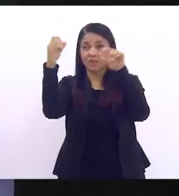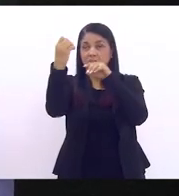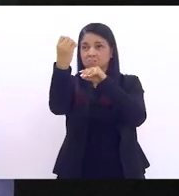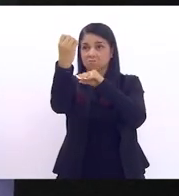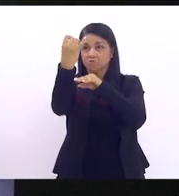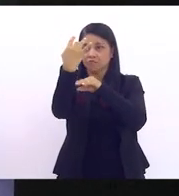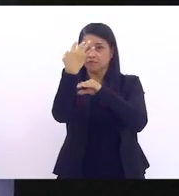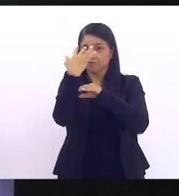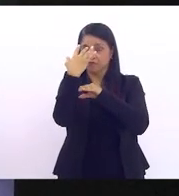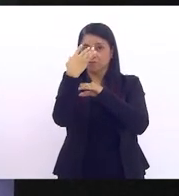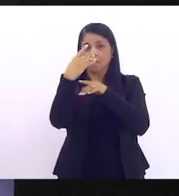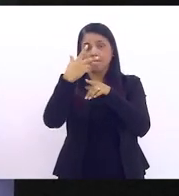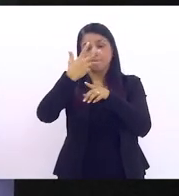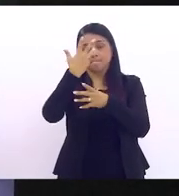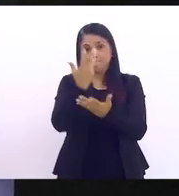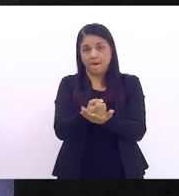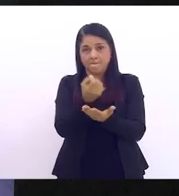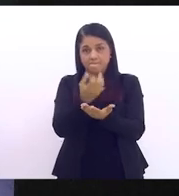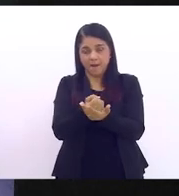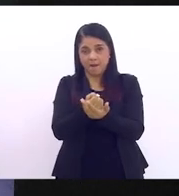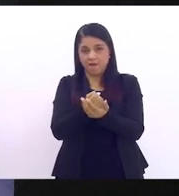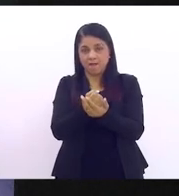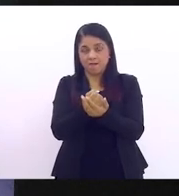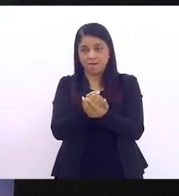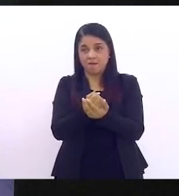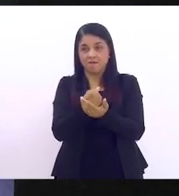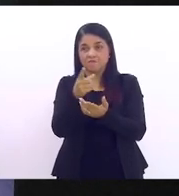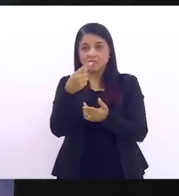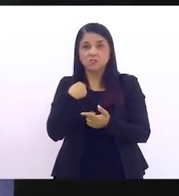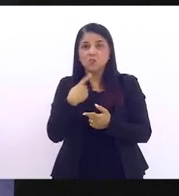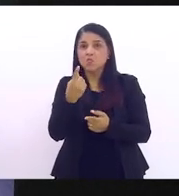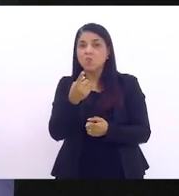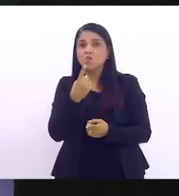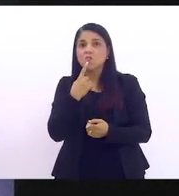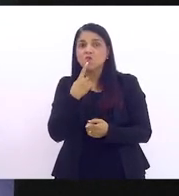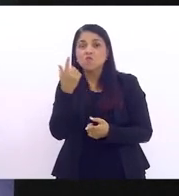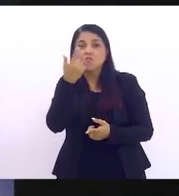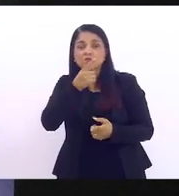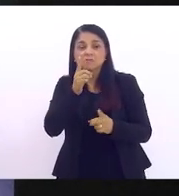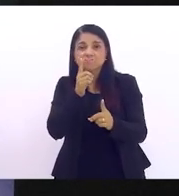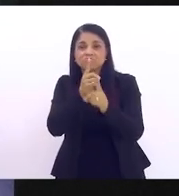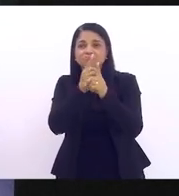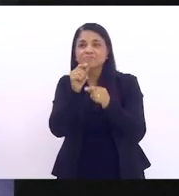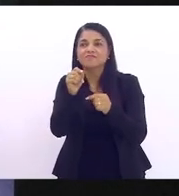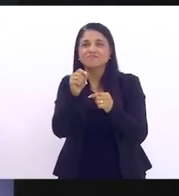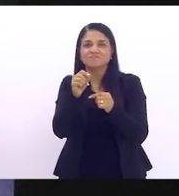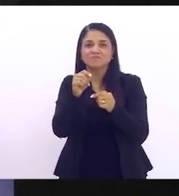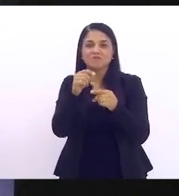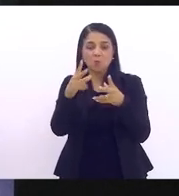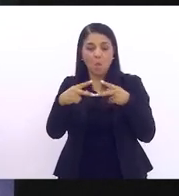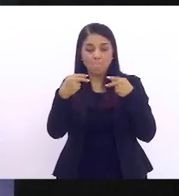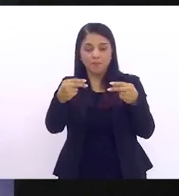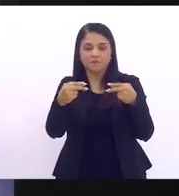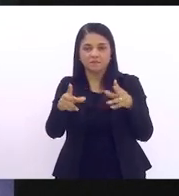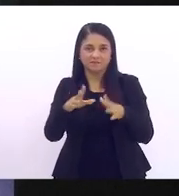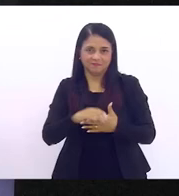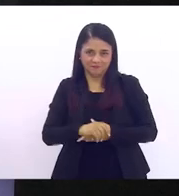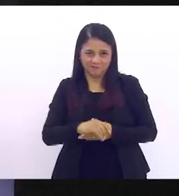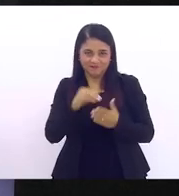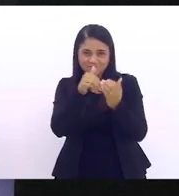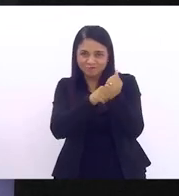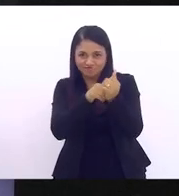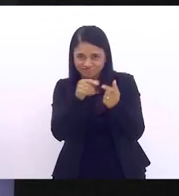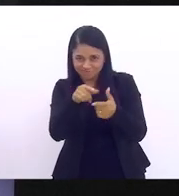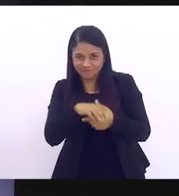de cobrança se vocês conseguirem achar nessa imagem eu dou um brinde para vocês um presente misterioso